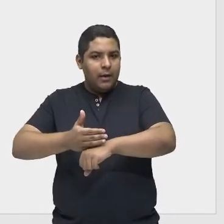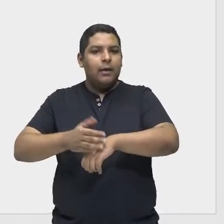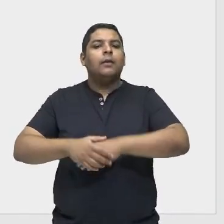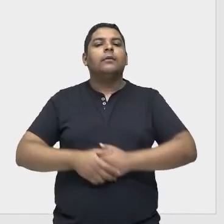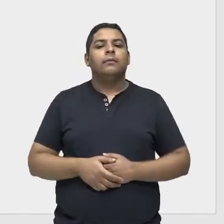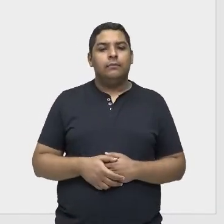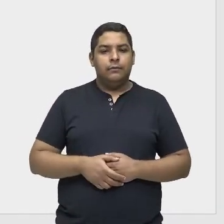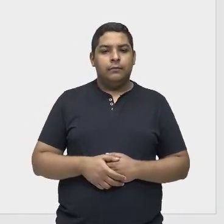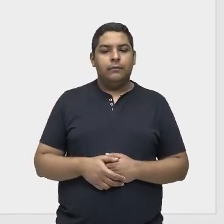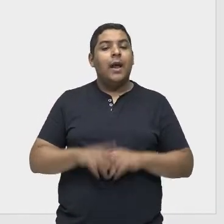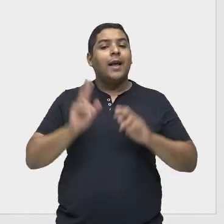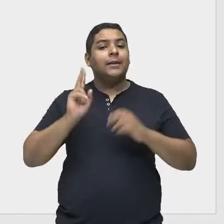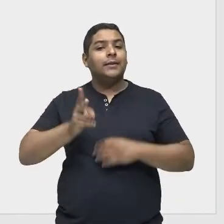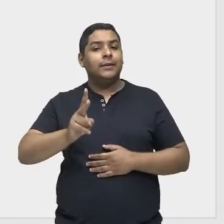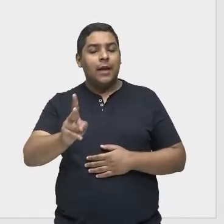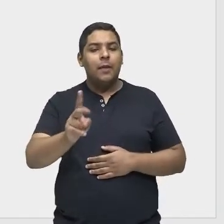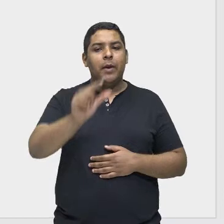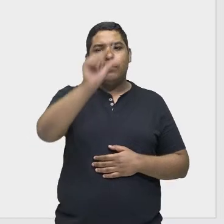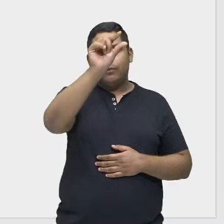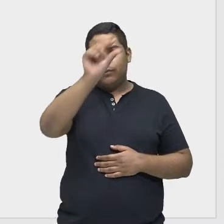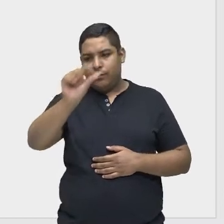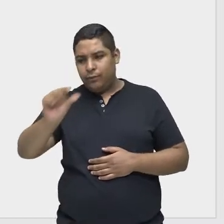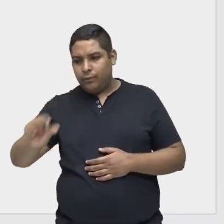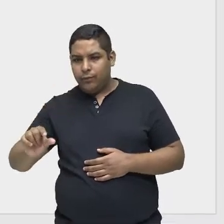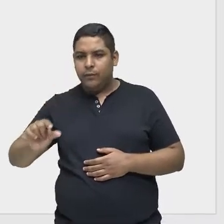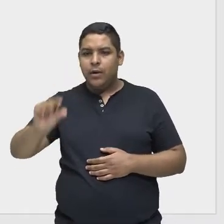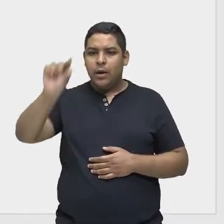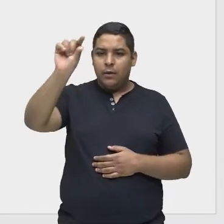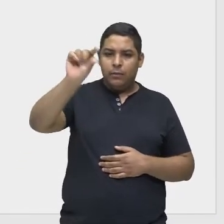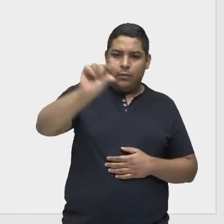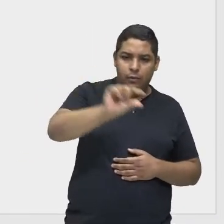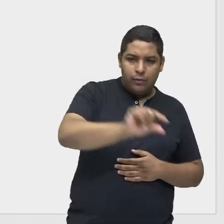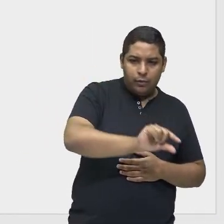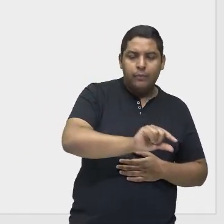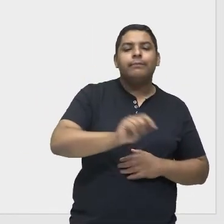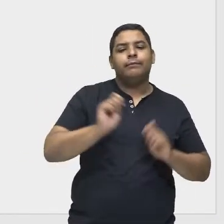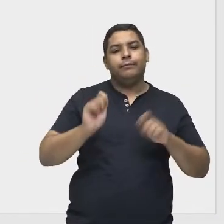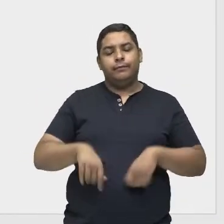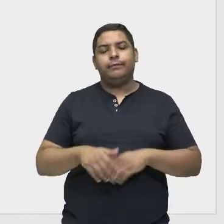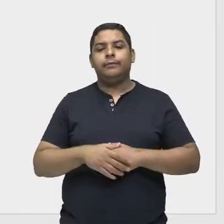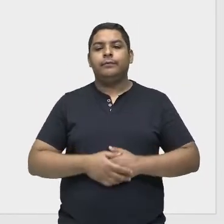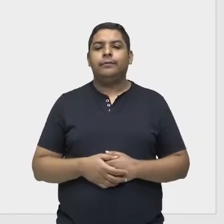de L. O bispo, se ele tiver o caminho livre,